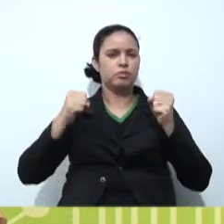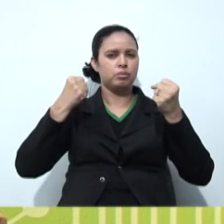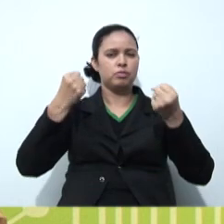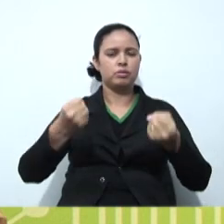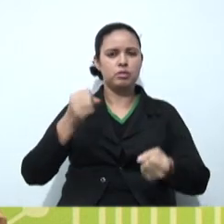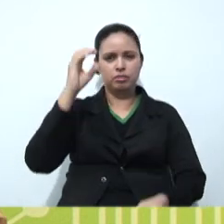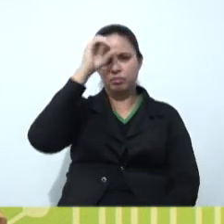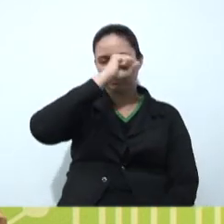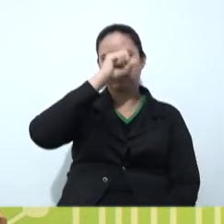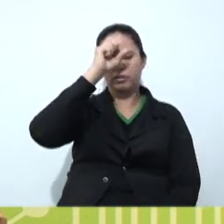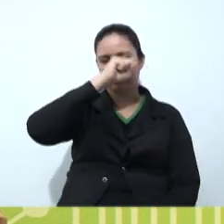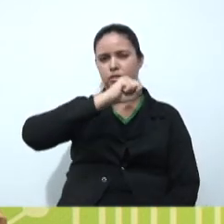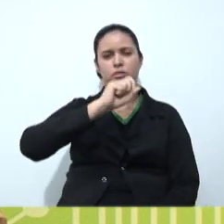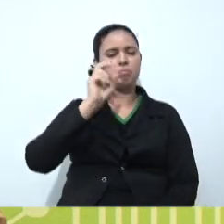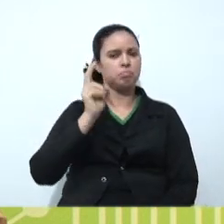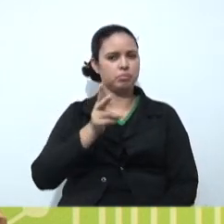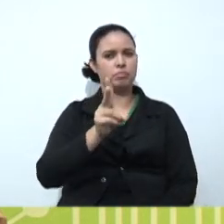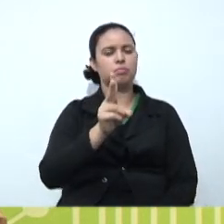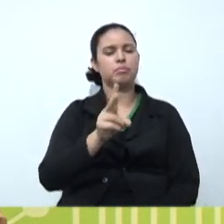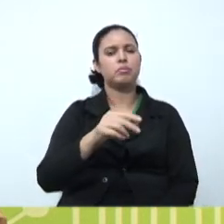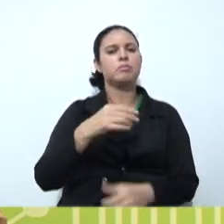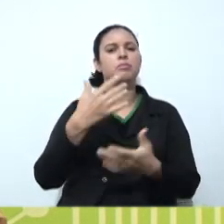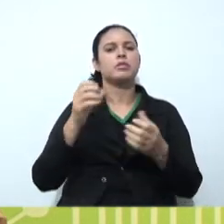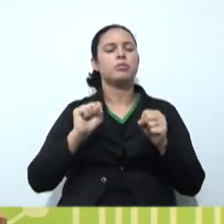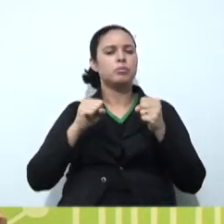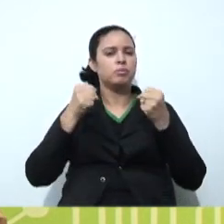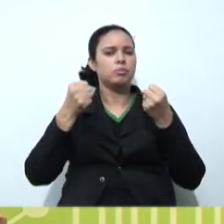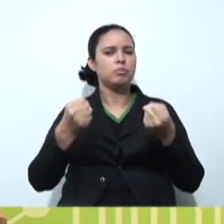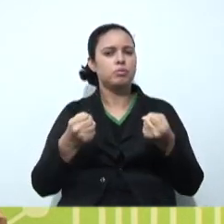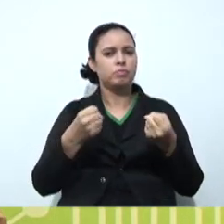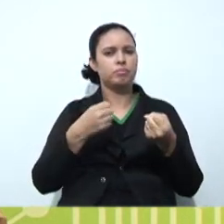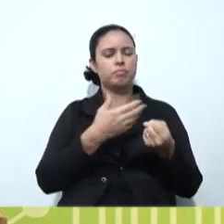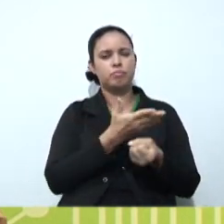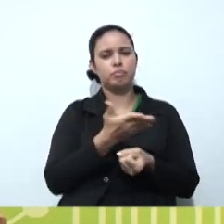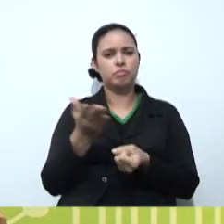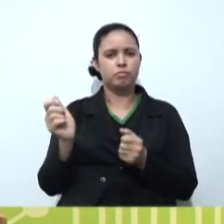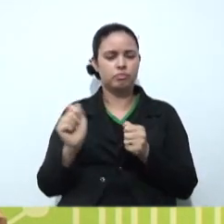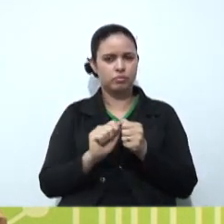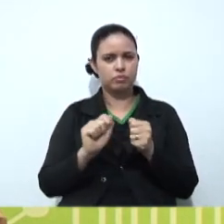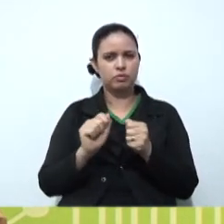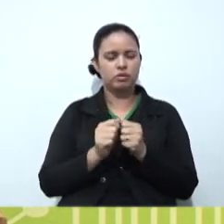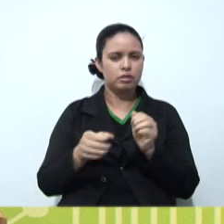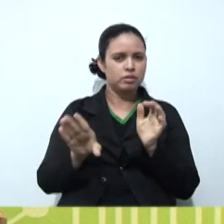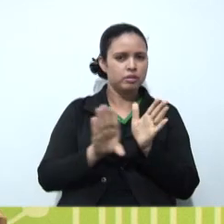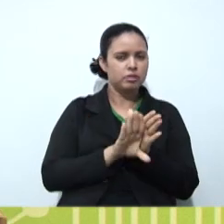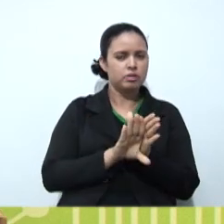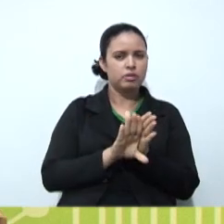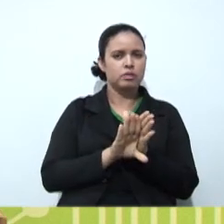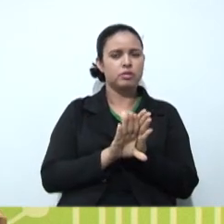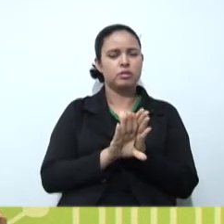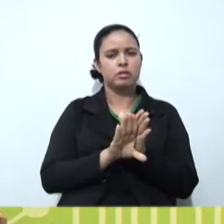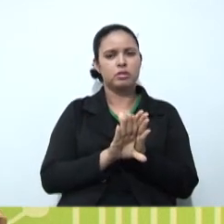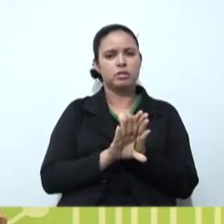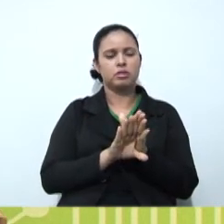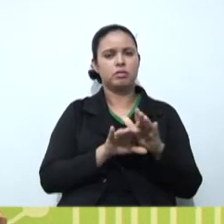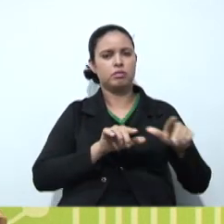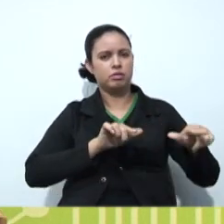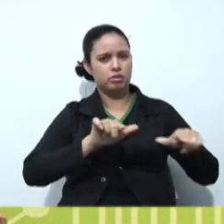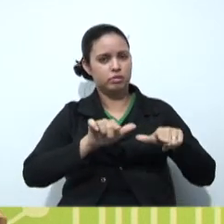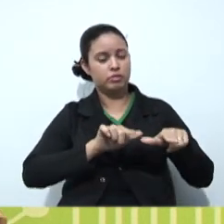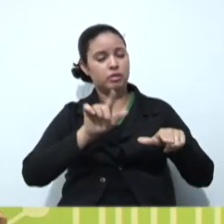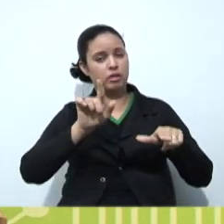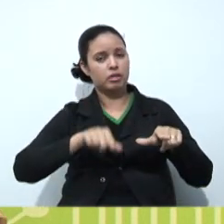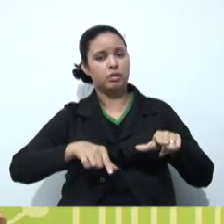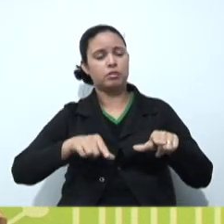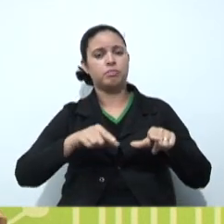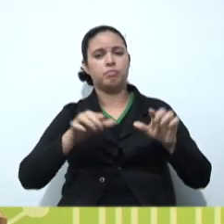aprender é muito grande. Tá? O esforço que muitos de vocês também fazem para chegar no local de trabalho, isso já é algo que